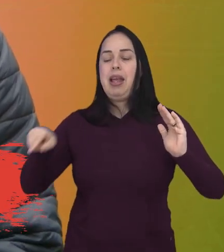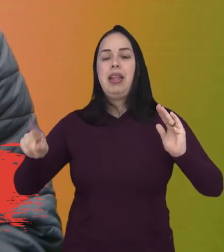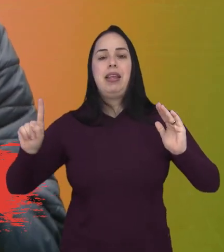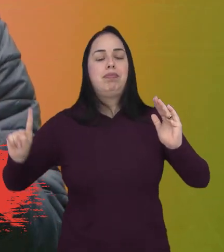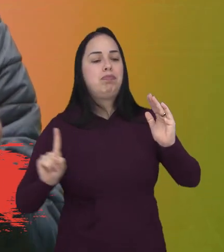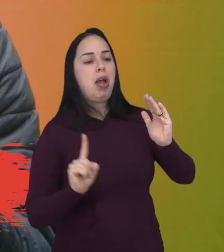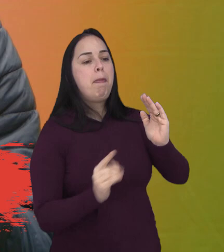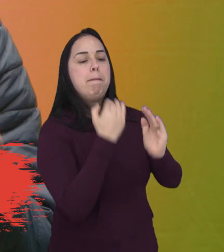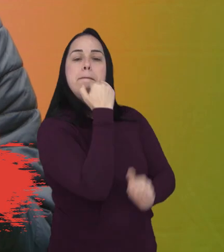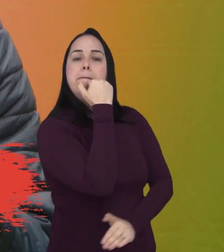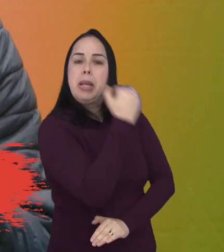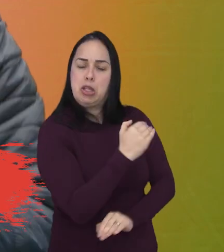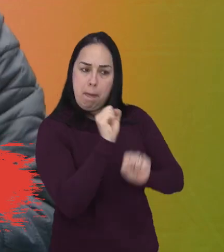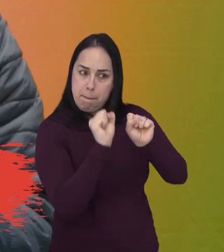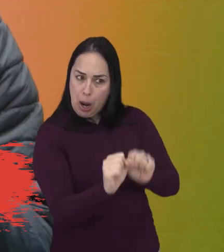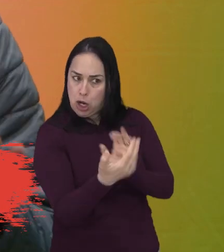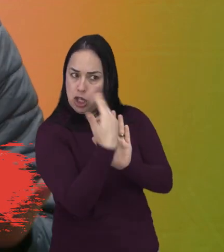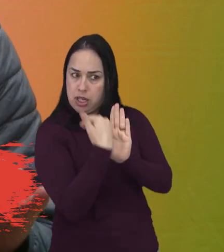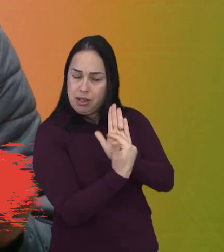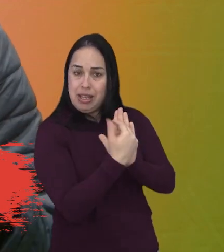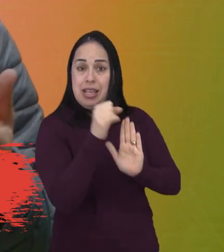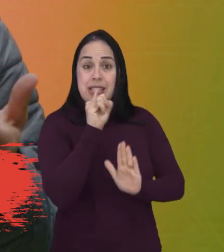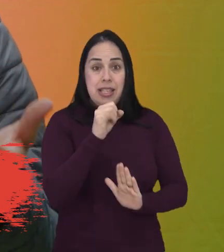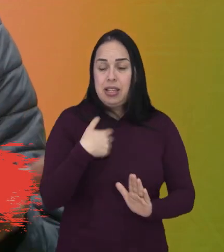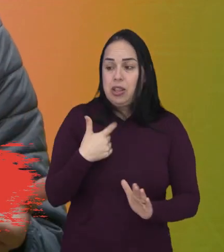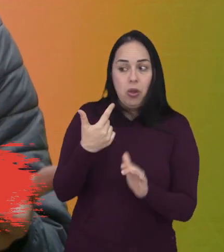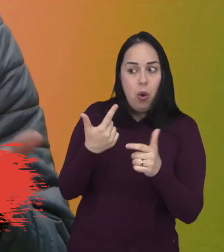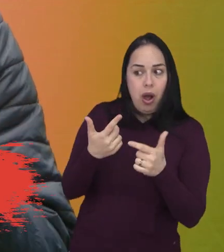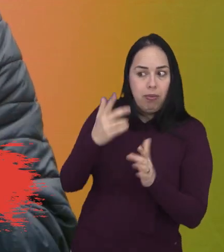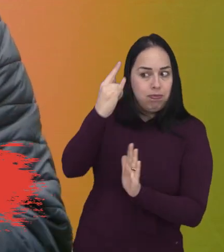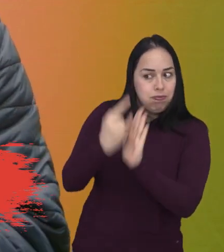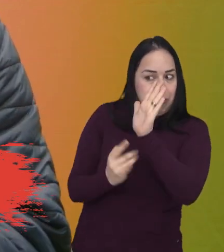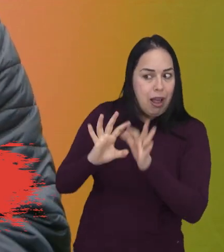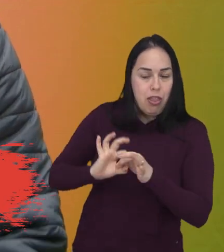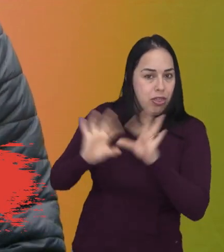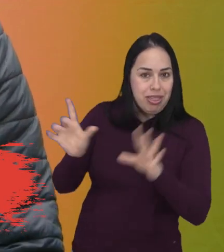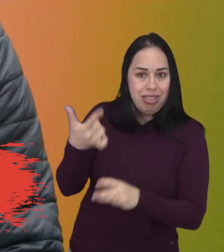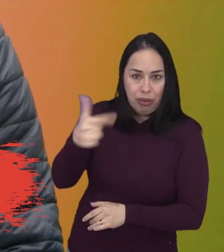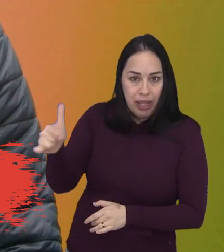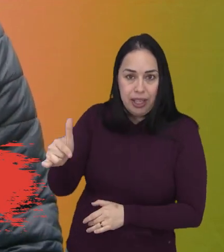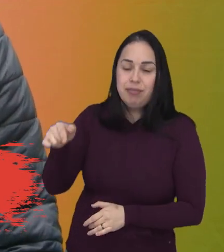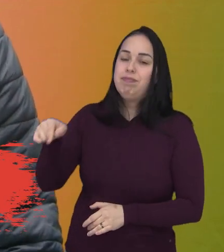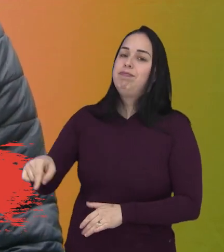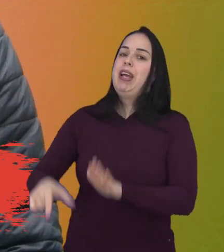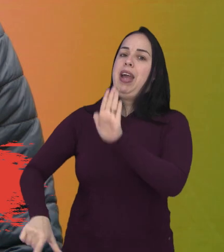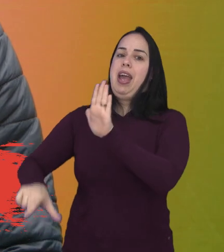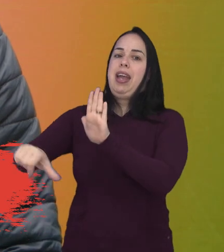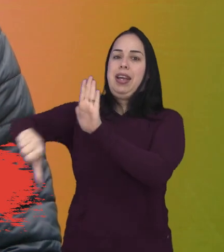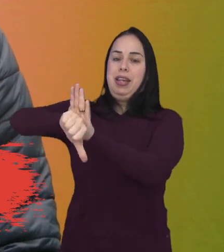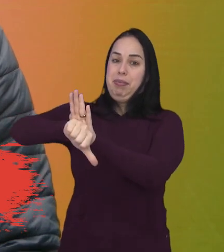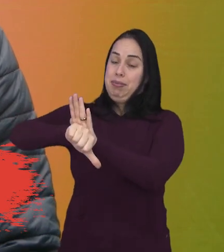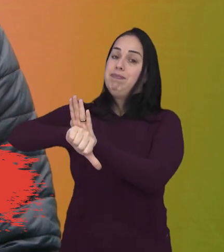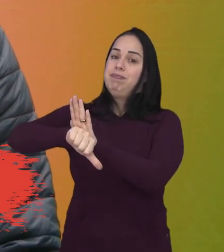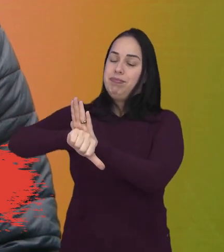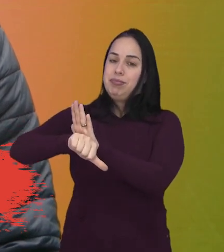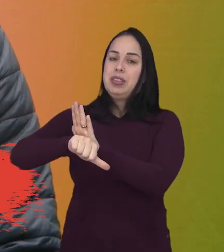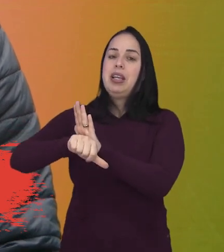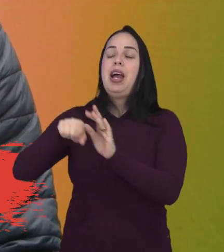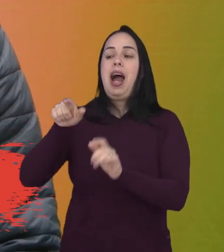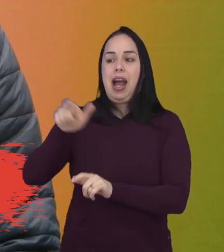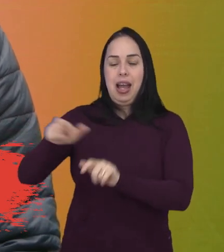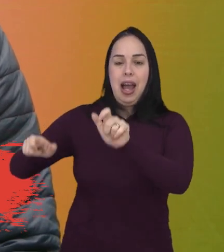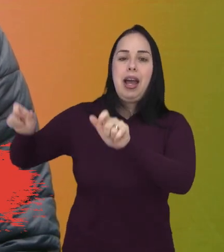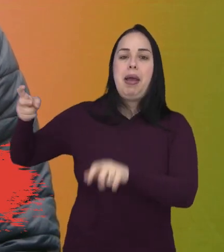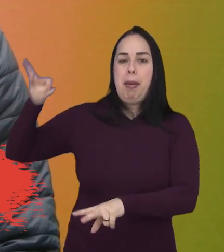ser feito pro proprietário. Sem autorização, os grafites também podem ser considerados crimes ambientais e os autores